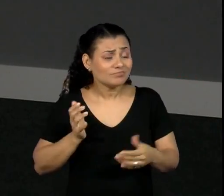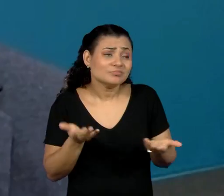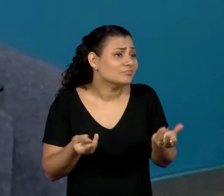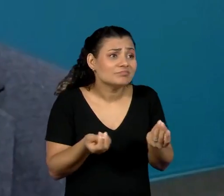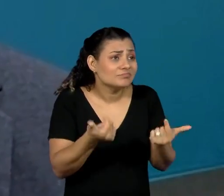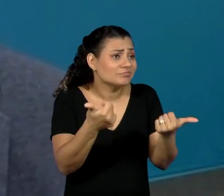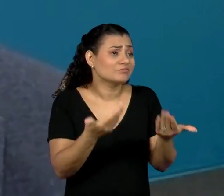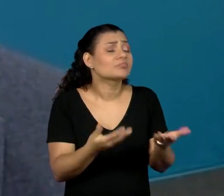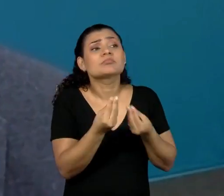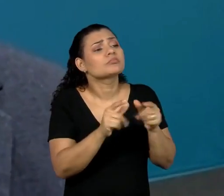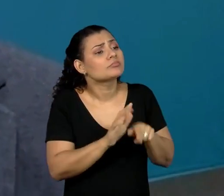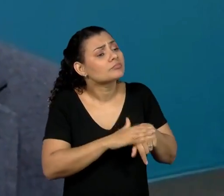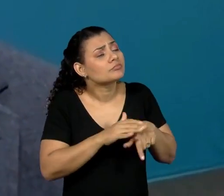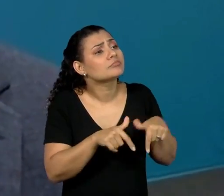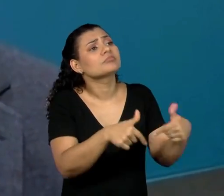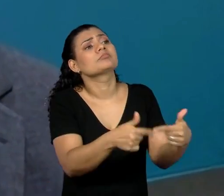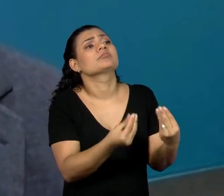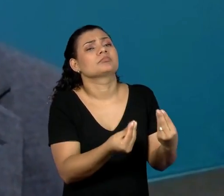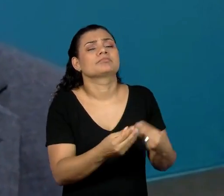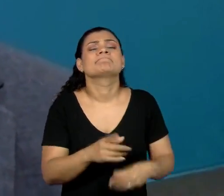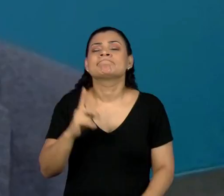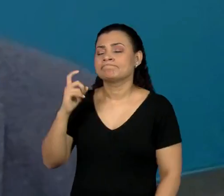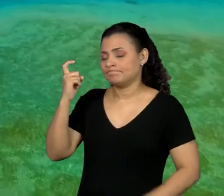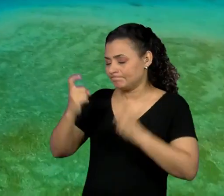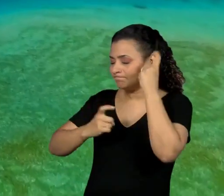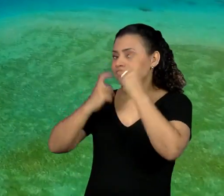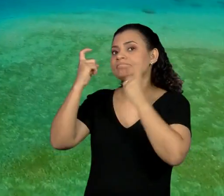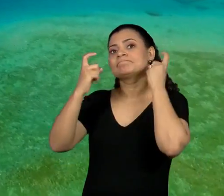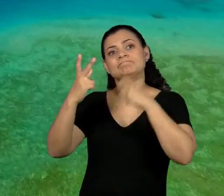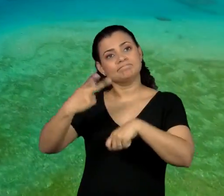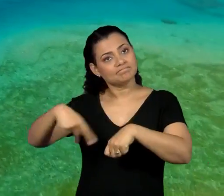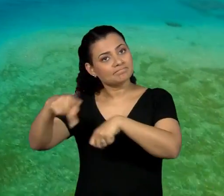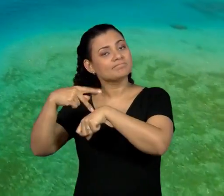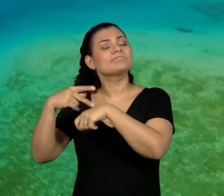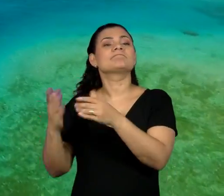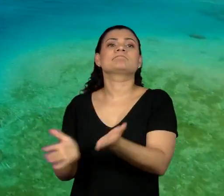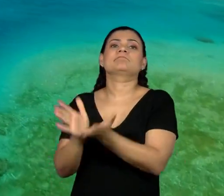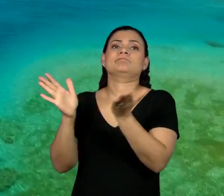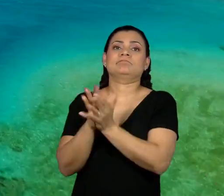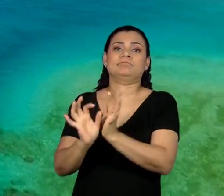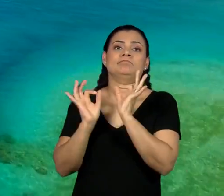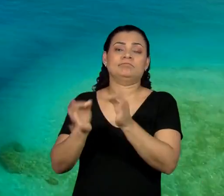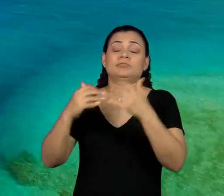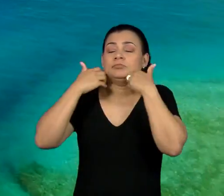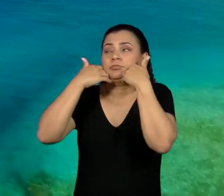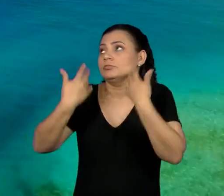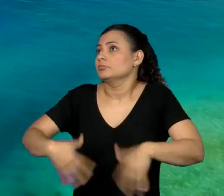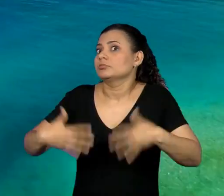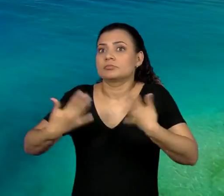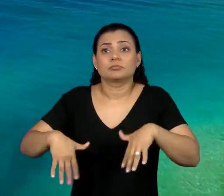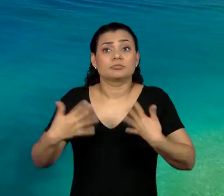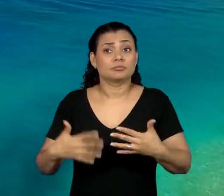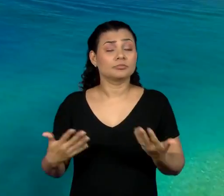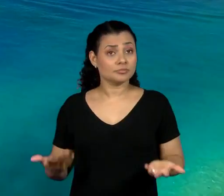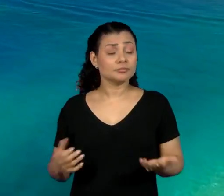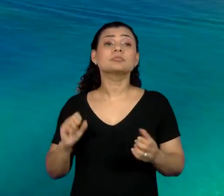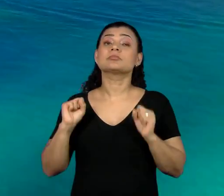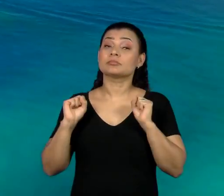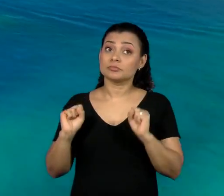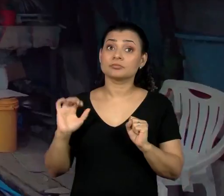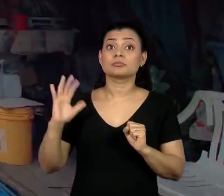isso? É uma preocupação. Para países e ilhas, a situação é desesperadora. Esses países eles estão a ponto de